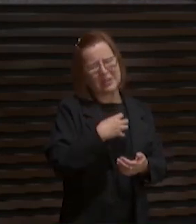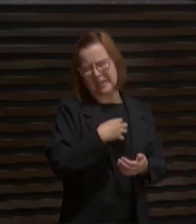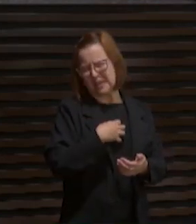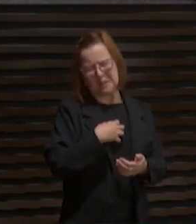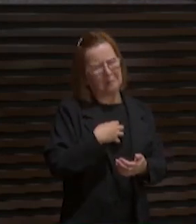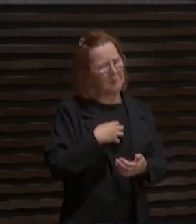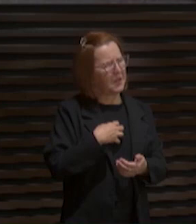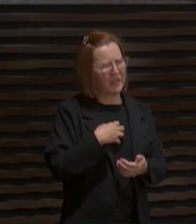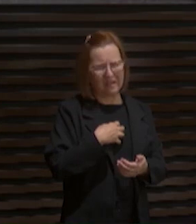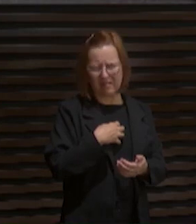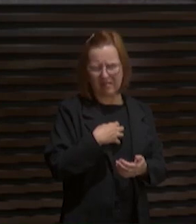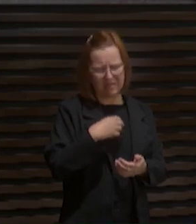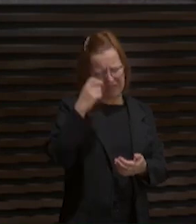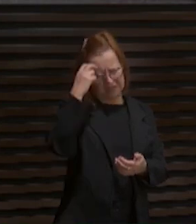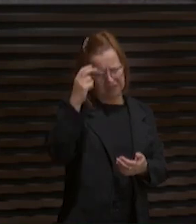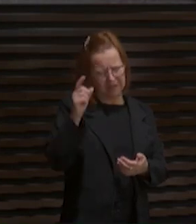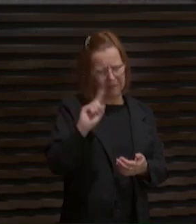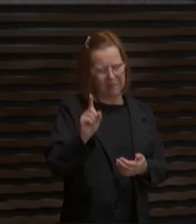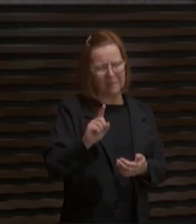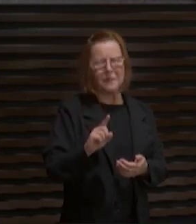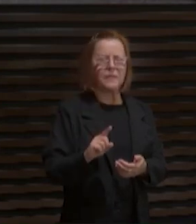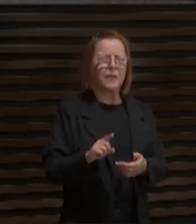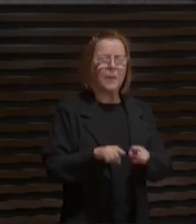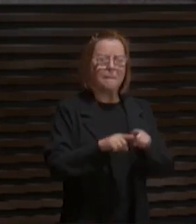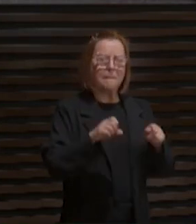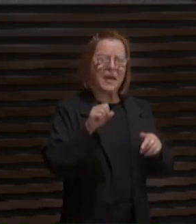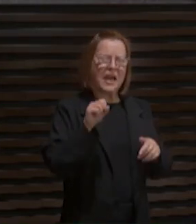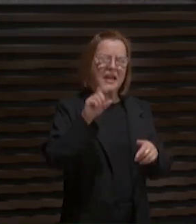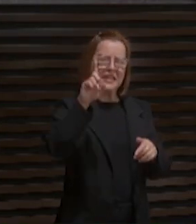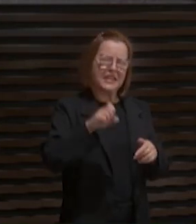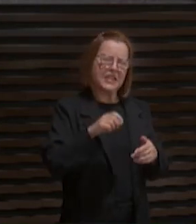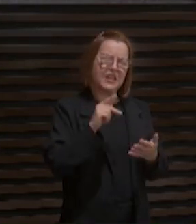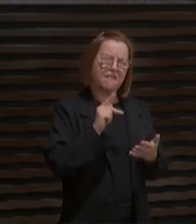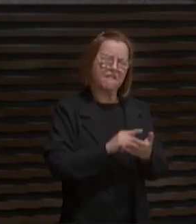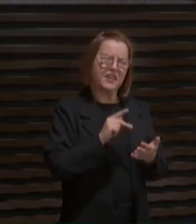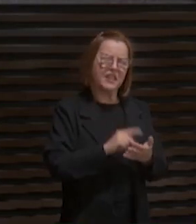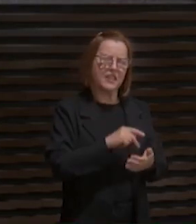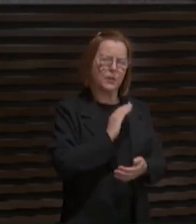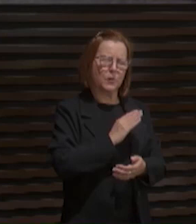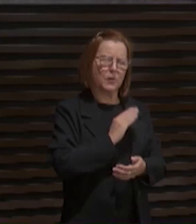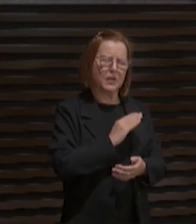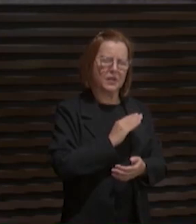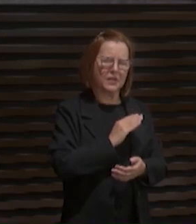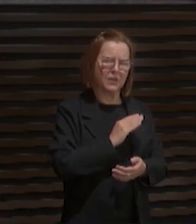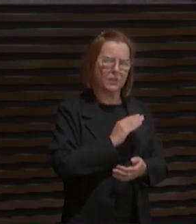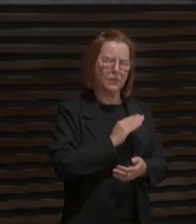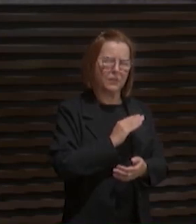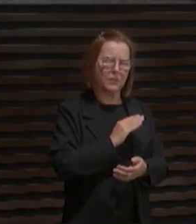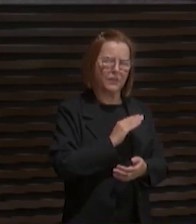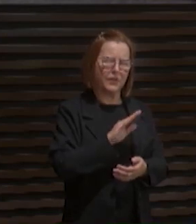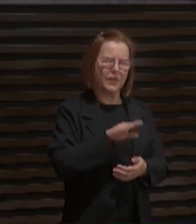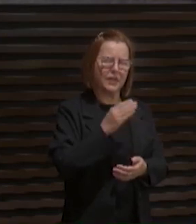da Tua palavra, Pai, mas que seja uma verdade, que eu considere isso no coração como verdade. Para que aí sim, Pai, pelos nossos membros,